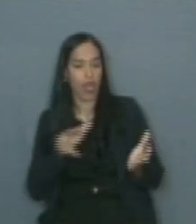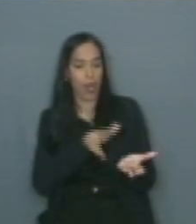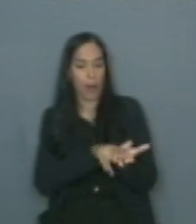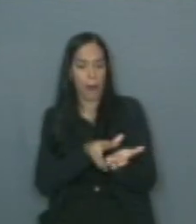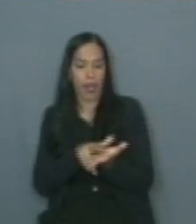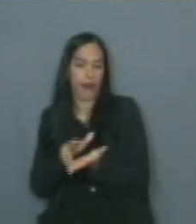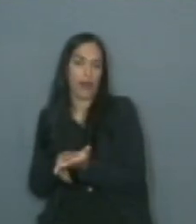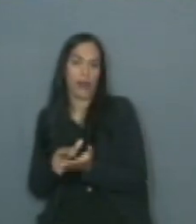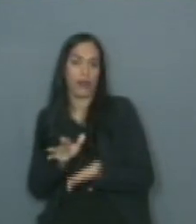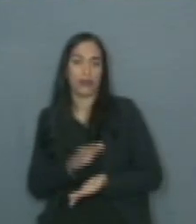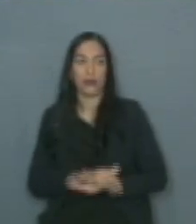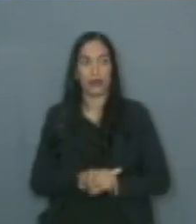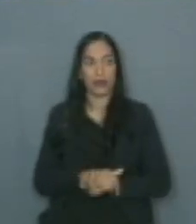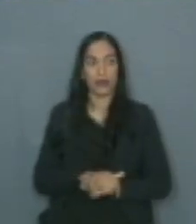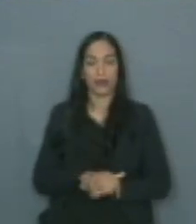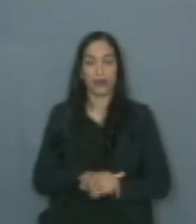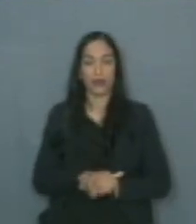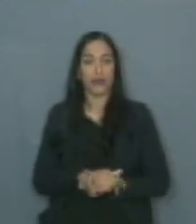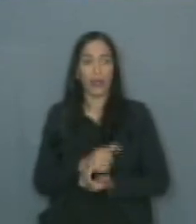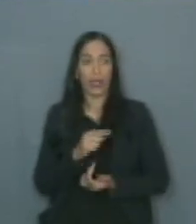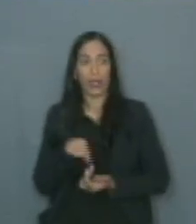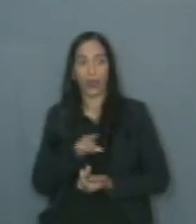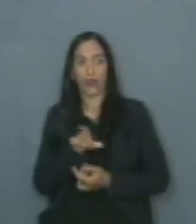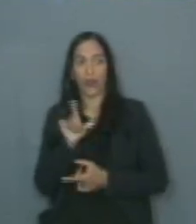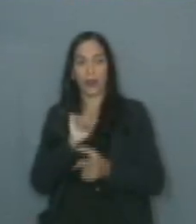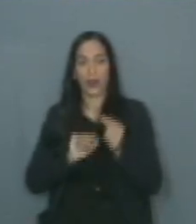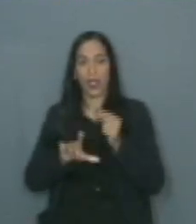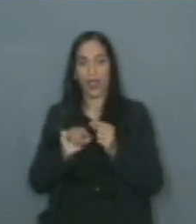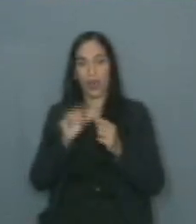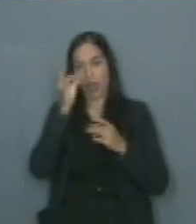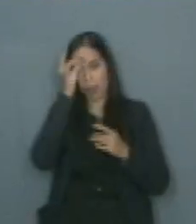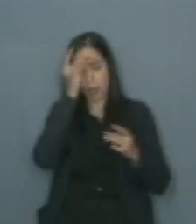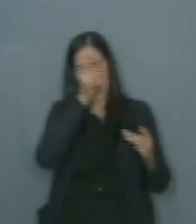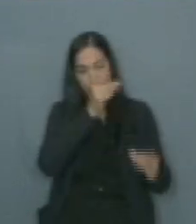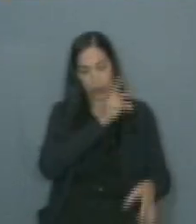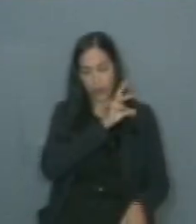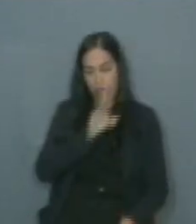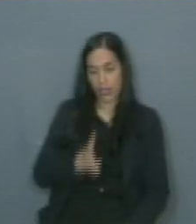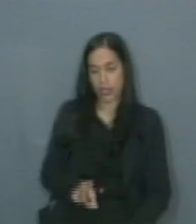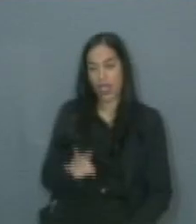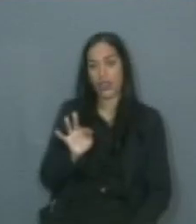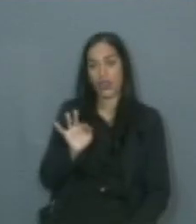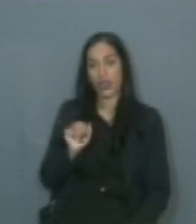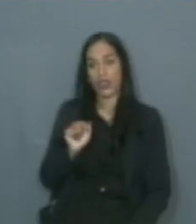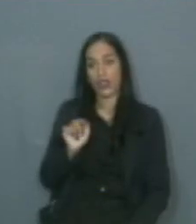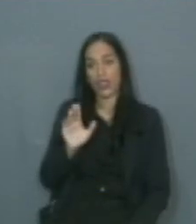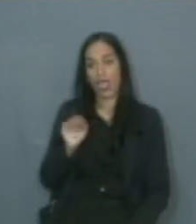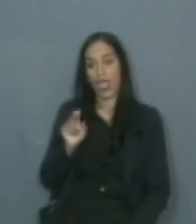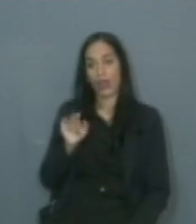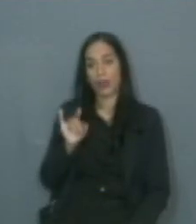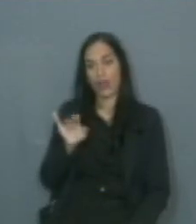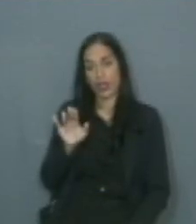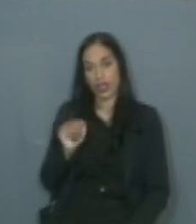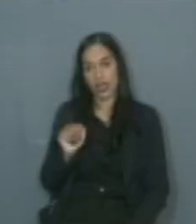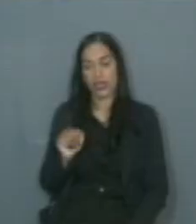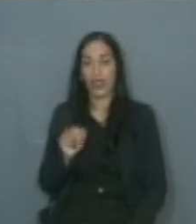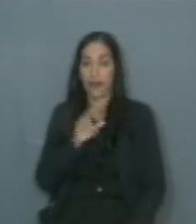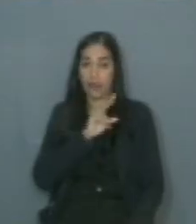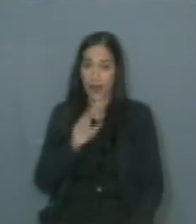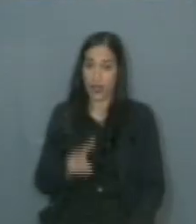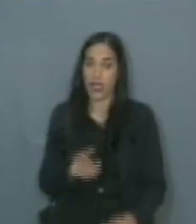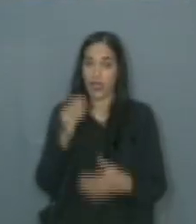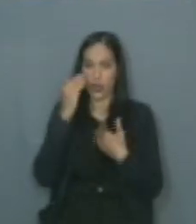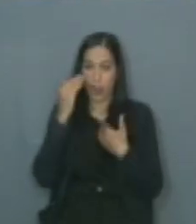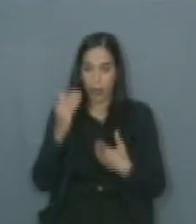hospitalar. Nem leilão bota, mas de imediato já passo a parte para o vereador Tiago Medina e em breve concluo. Vereador, muito obrigado